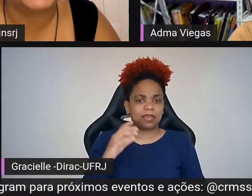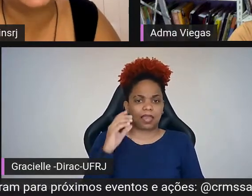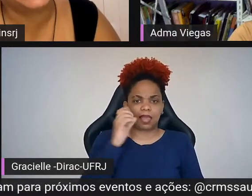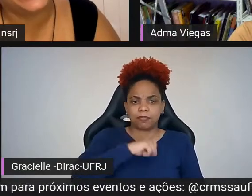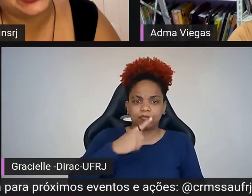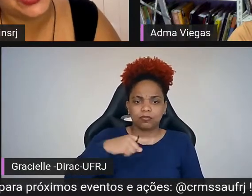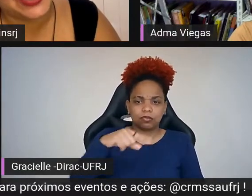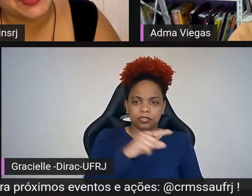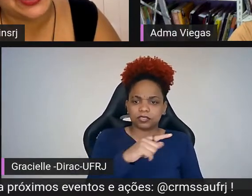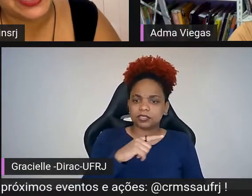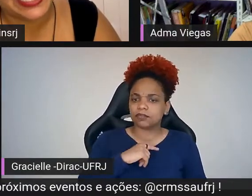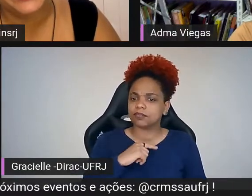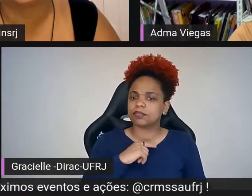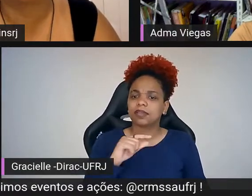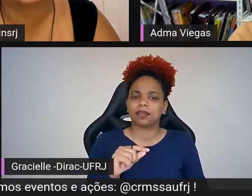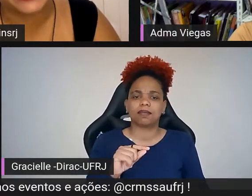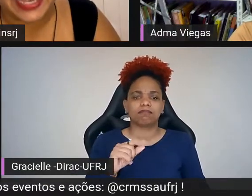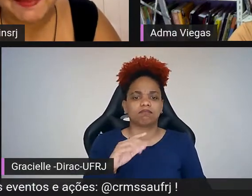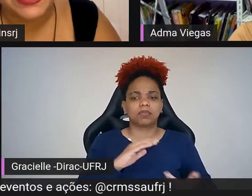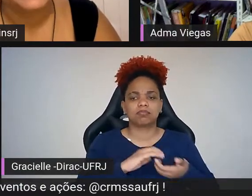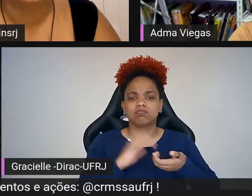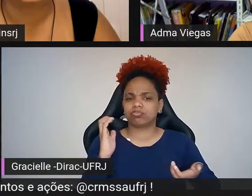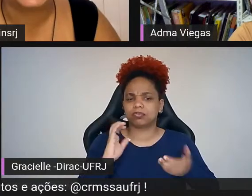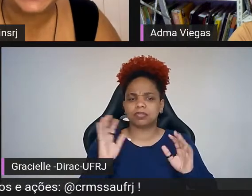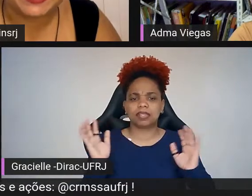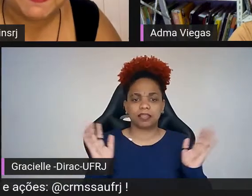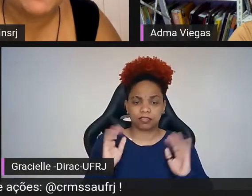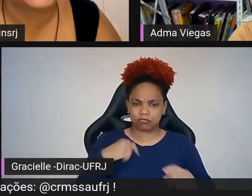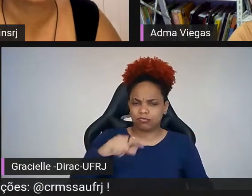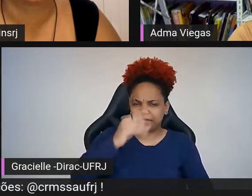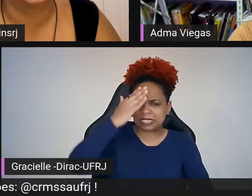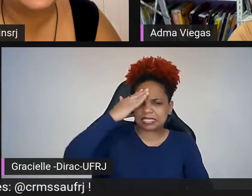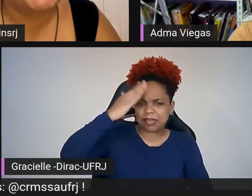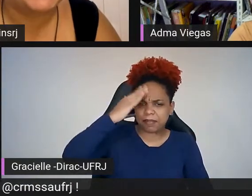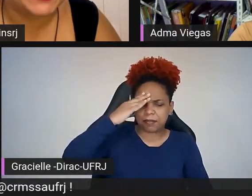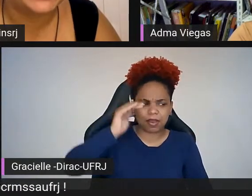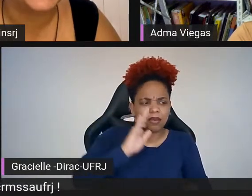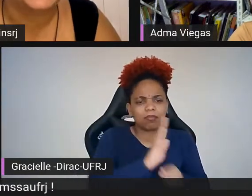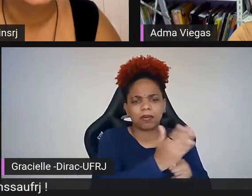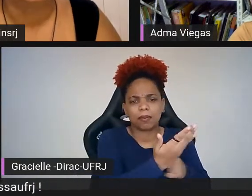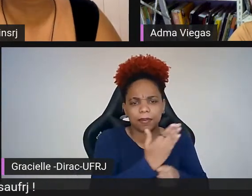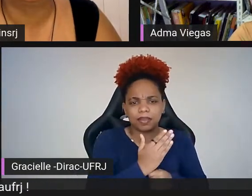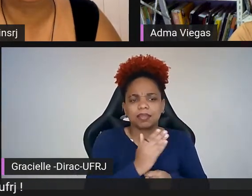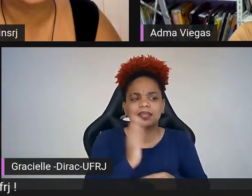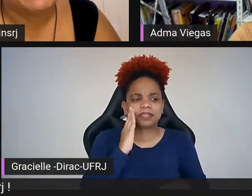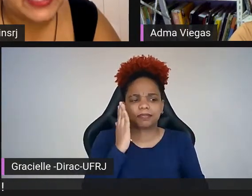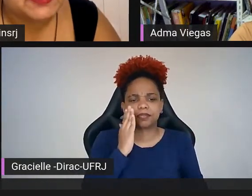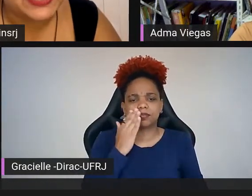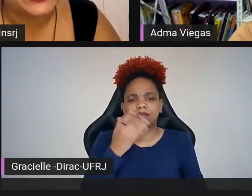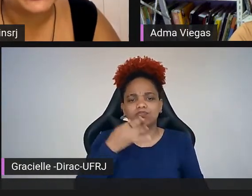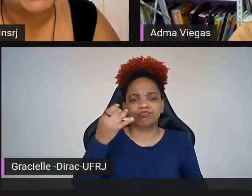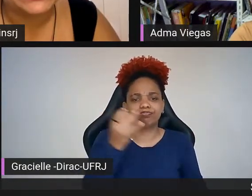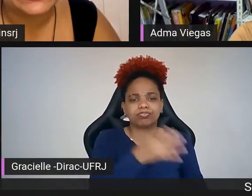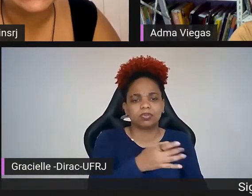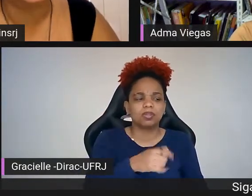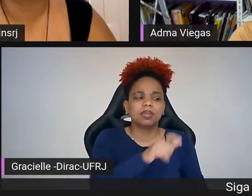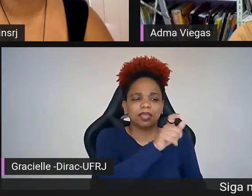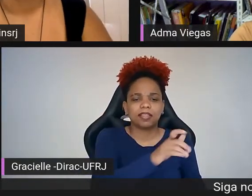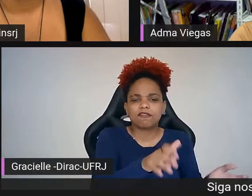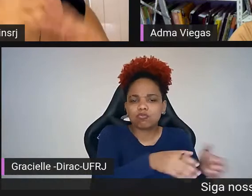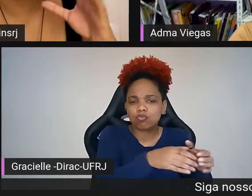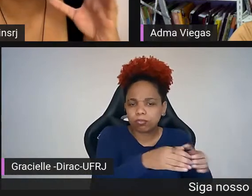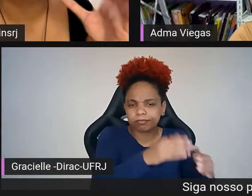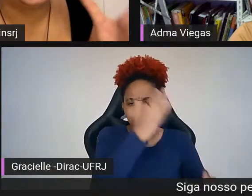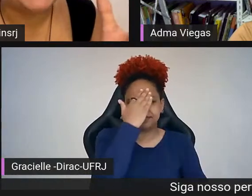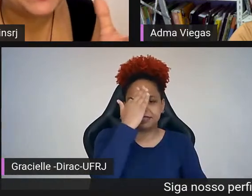esse papo de ninguém solta a mão de ninguém, a gente sabe de quem a mão é solta primeiro. Então, cada vez mais a gente